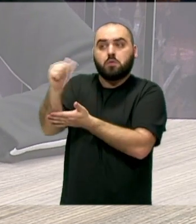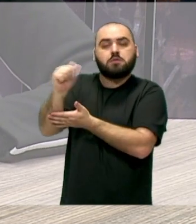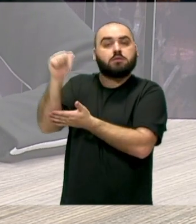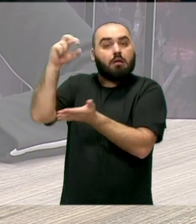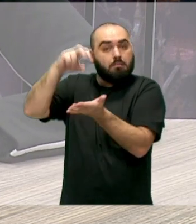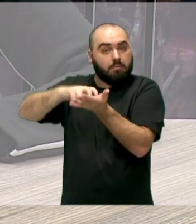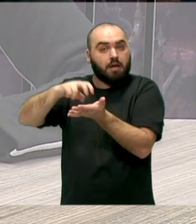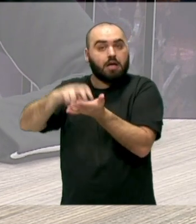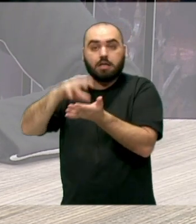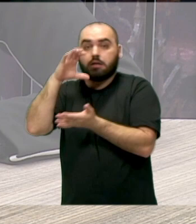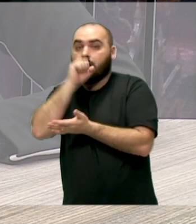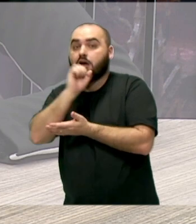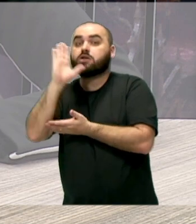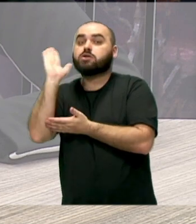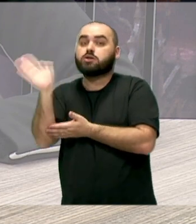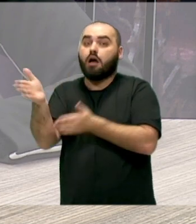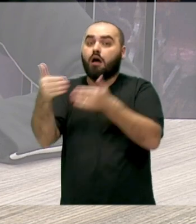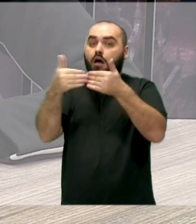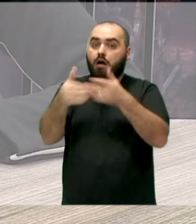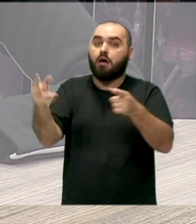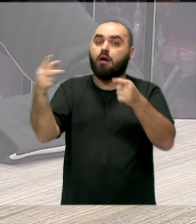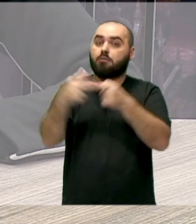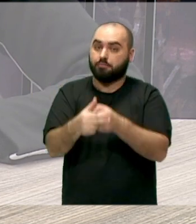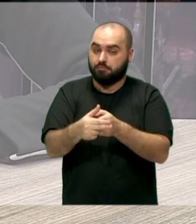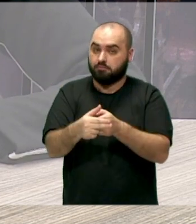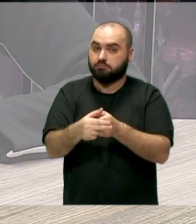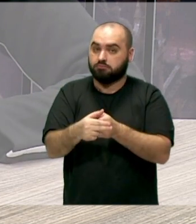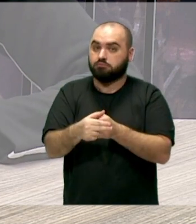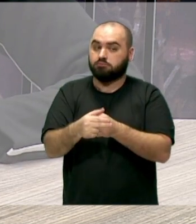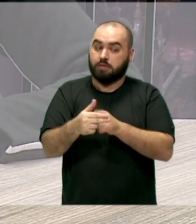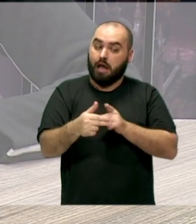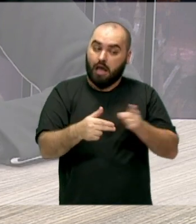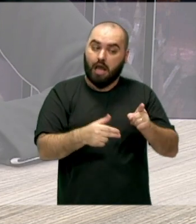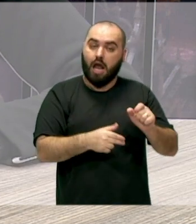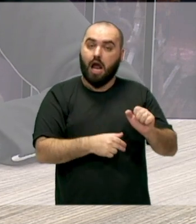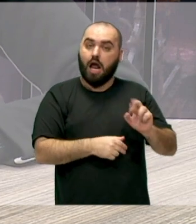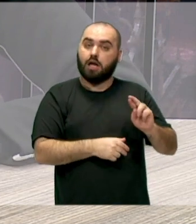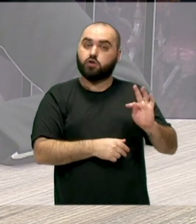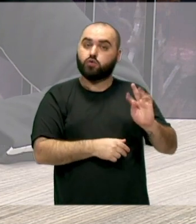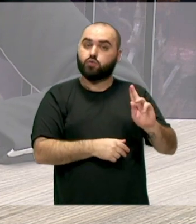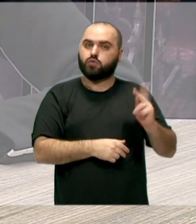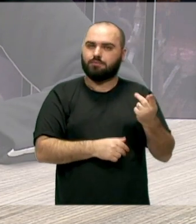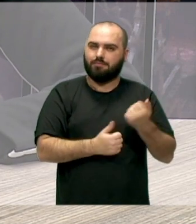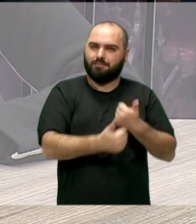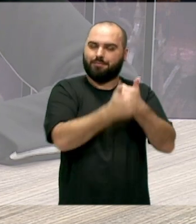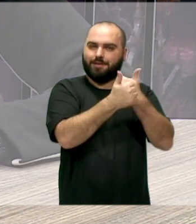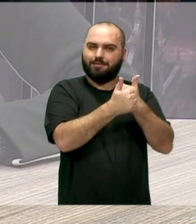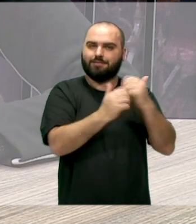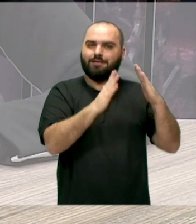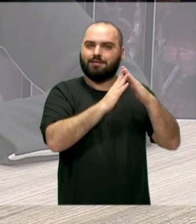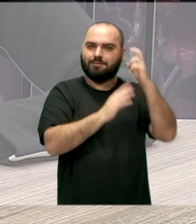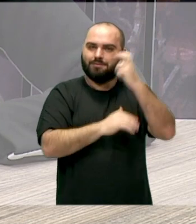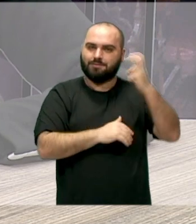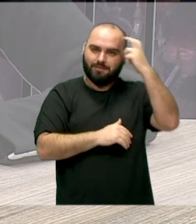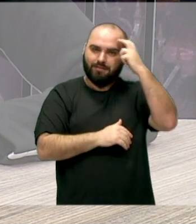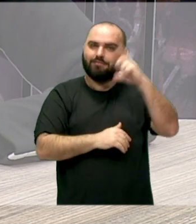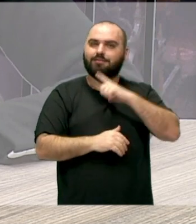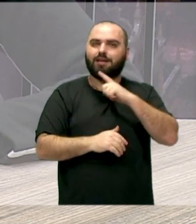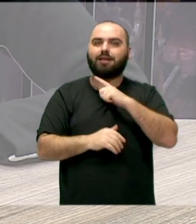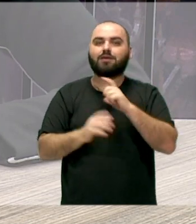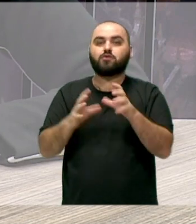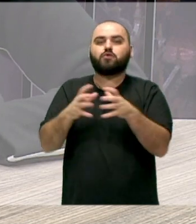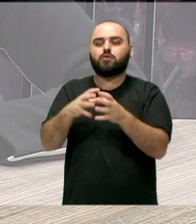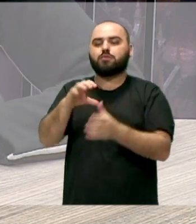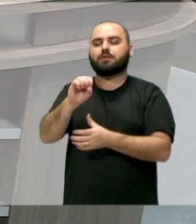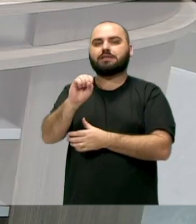gente tem a abertura do palco Arthur Maia, que fica ao lado da Casa da Cultura, com Samba de Bárbara. Samba